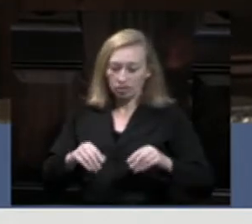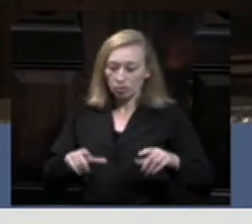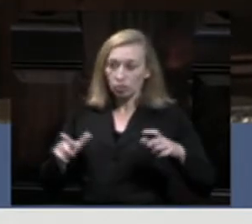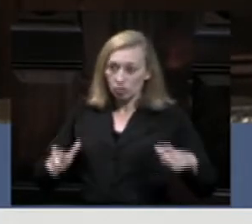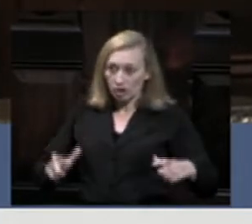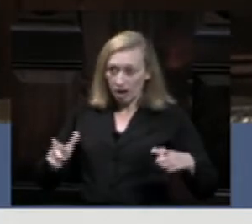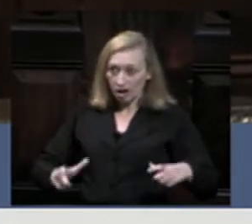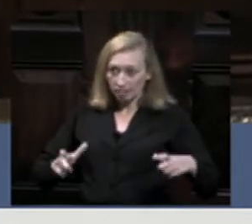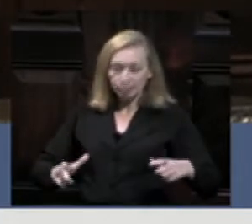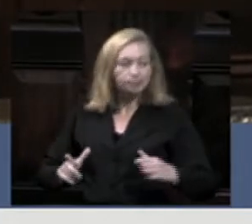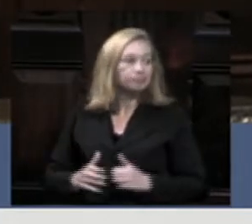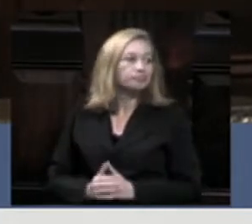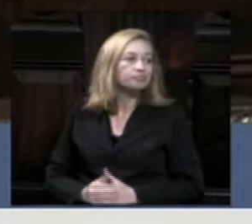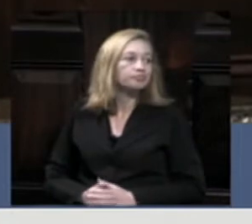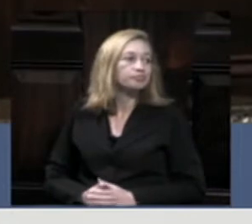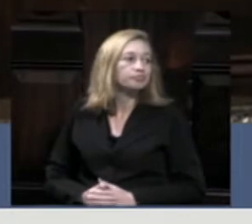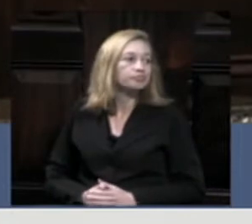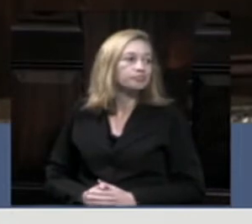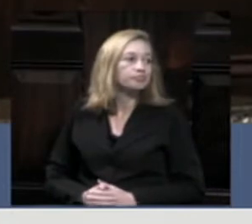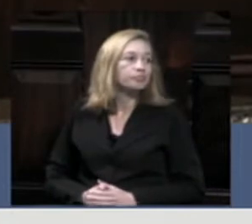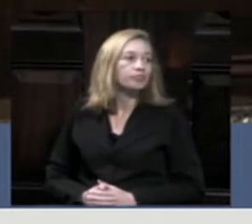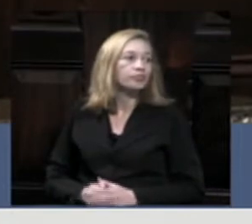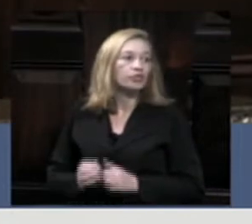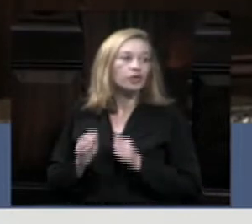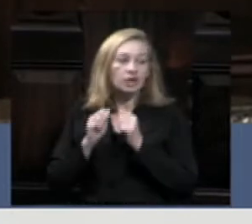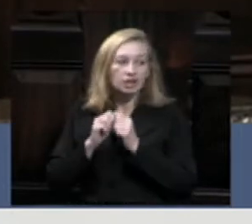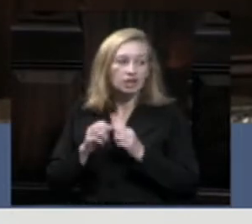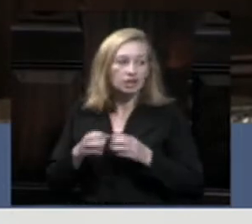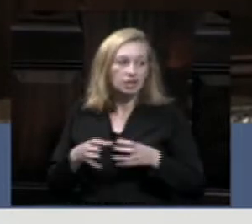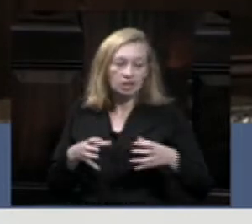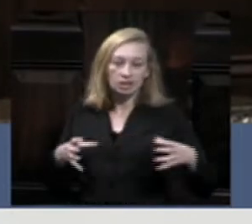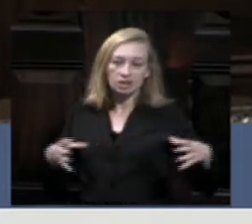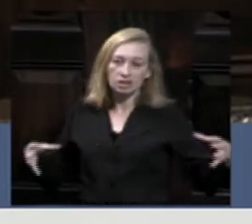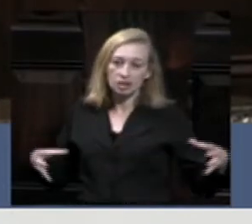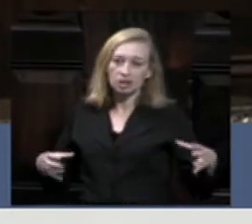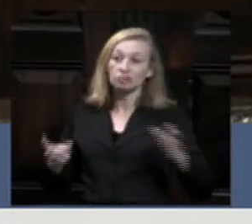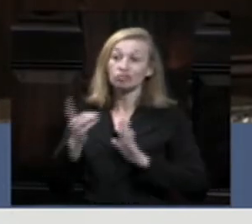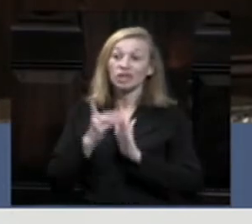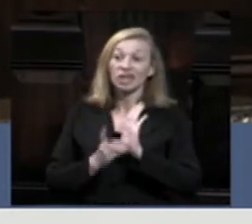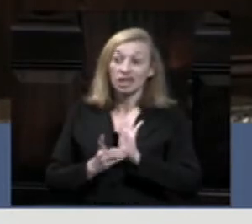ardilosamente, foi ampliada através de decreto.